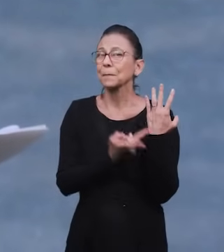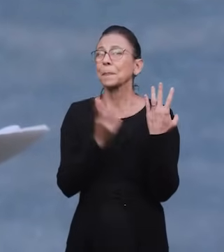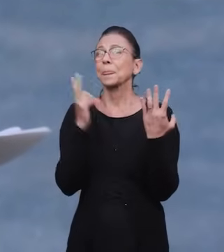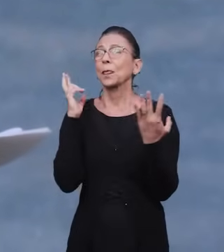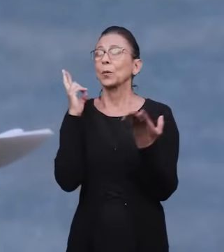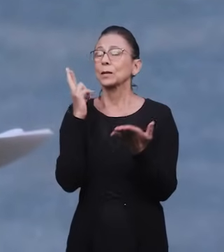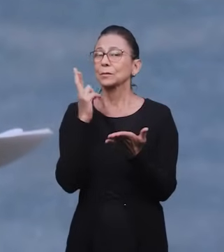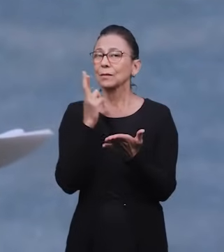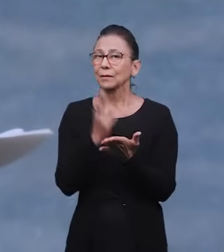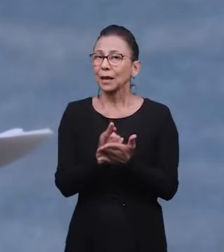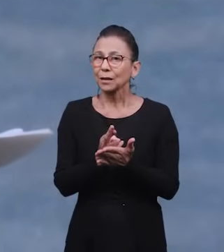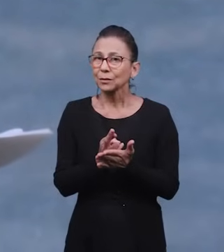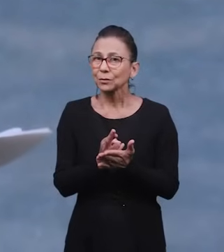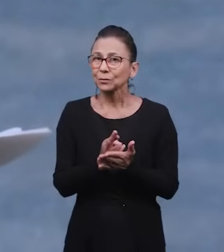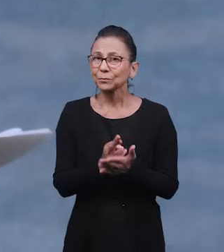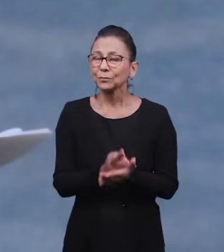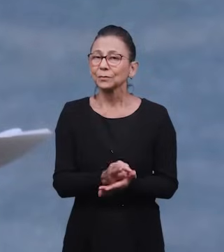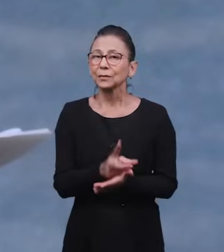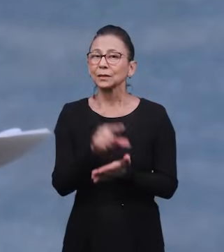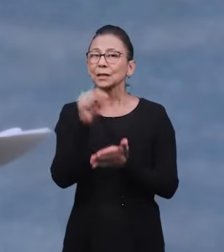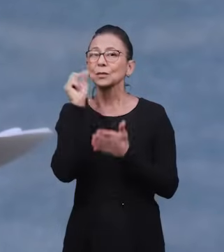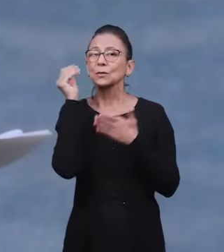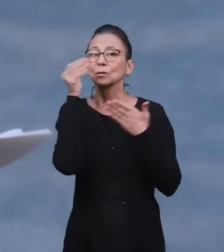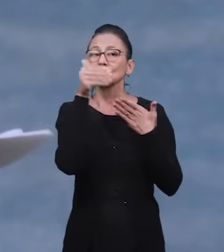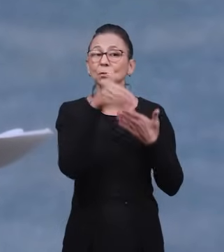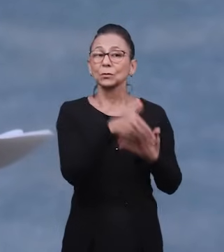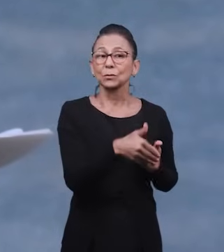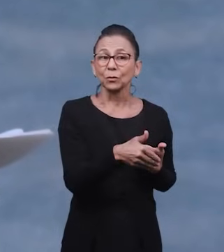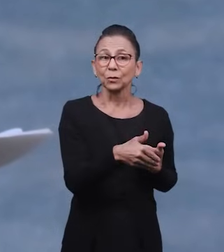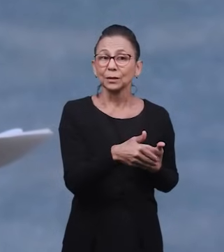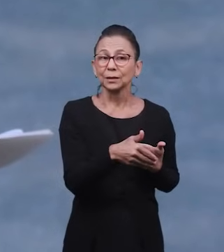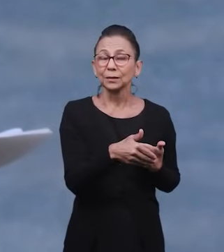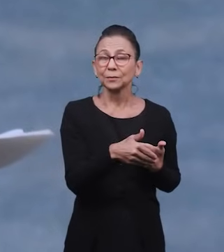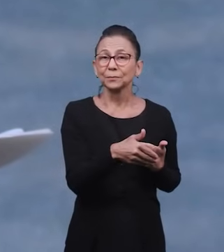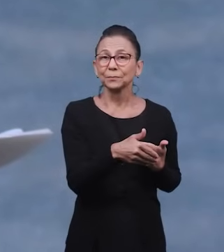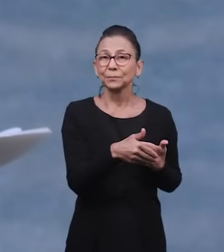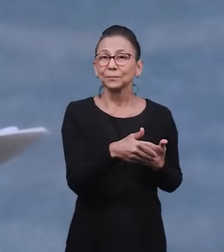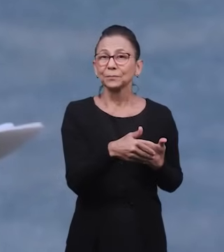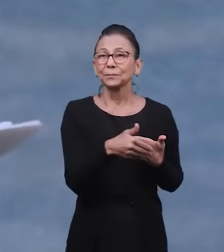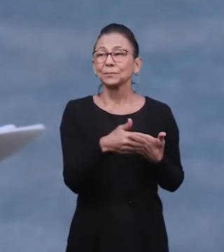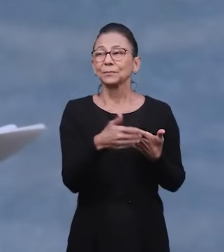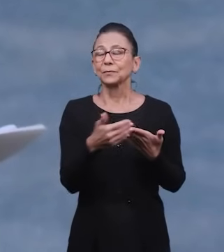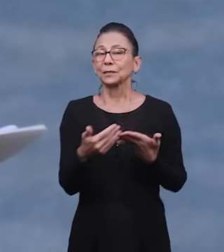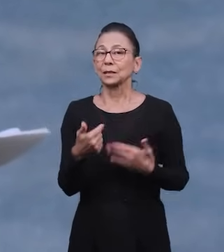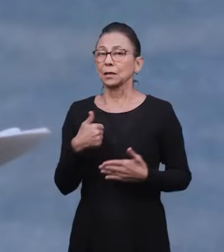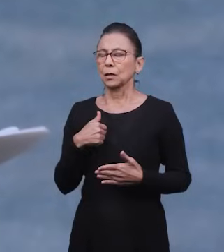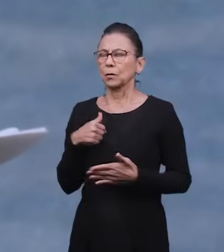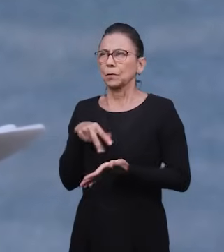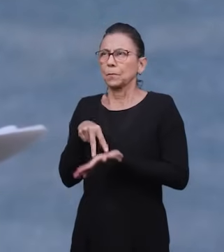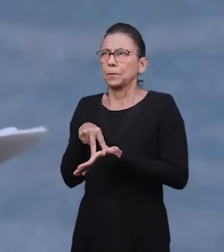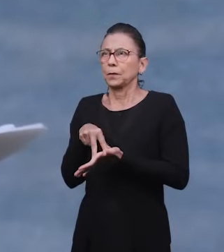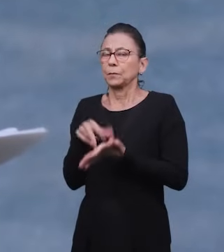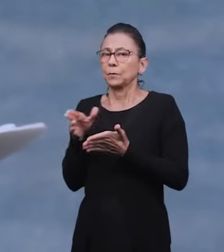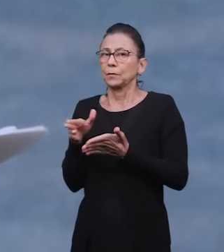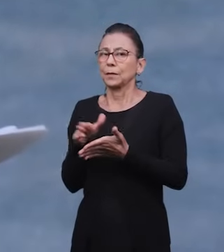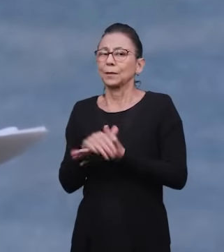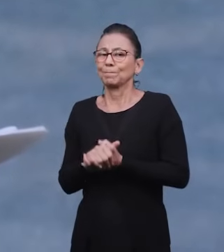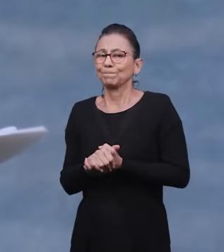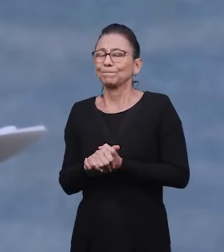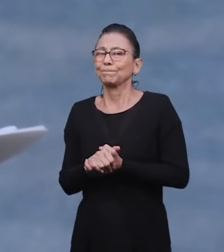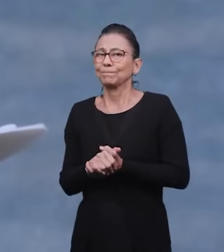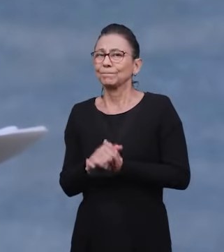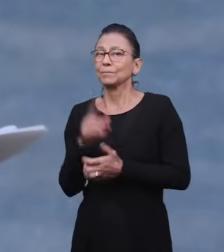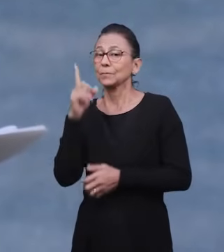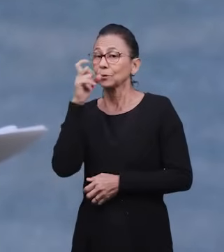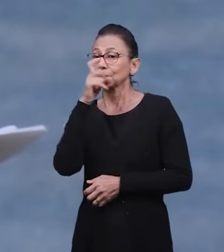o resultado da escolha dele. Você vê o que vai acontecer e você está aqui e vou permanecer fiel.